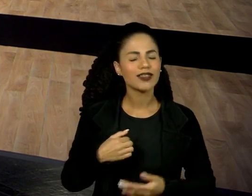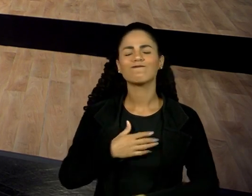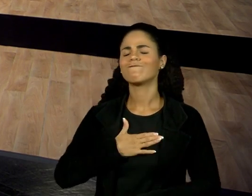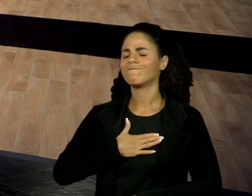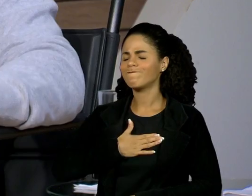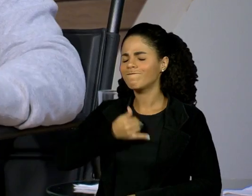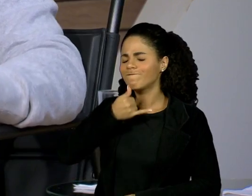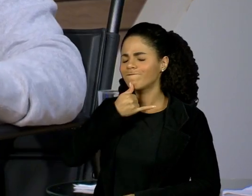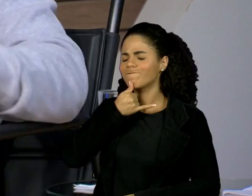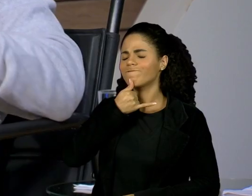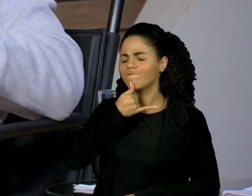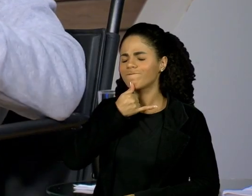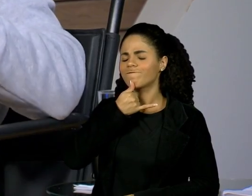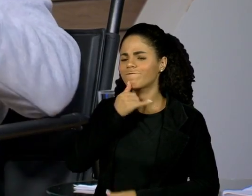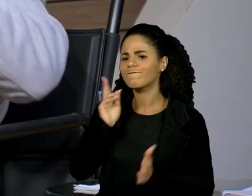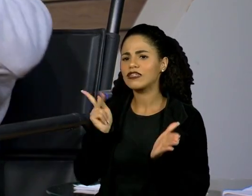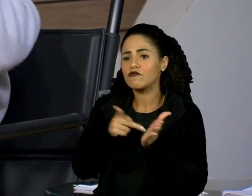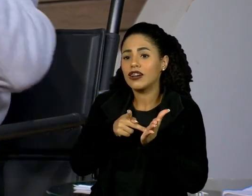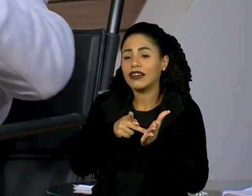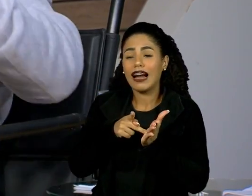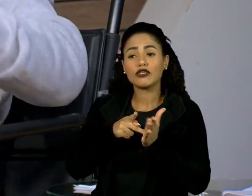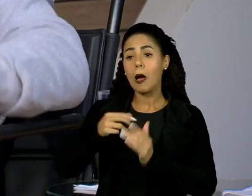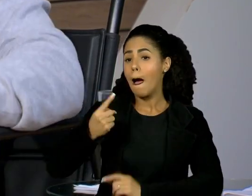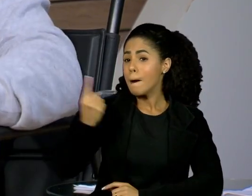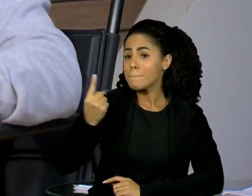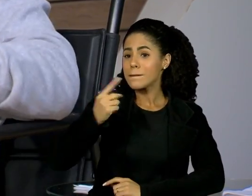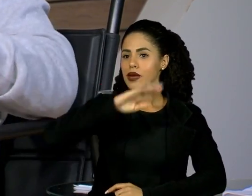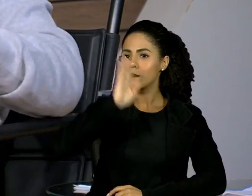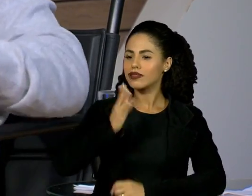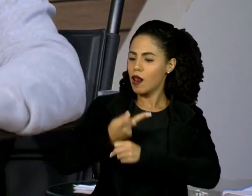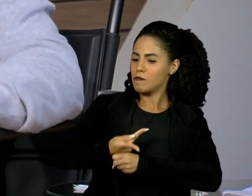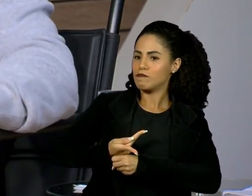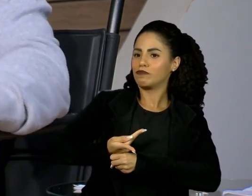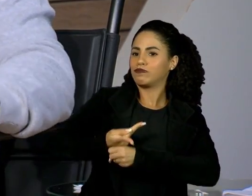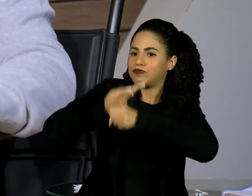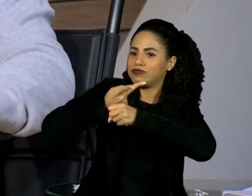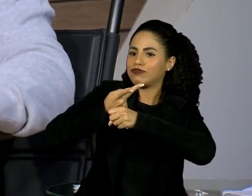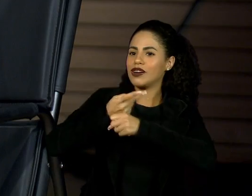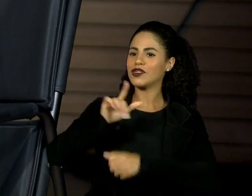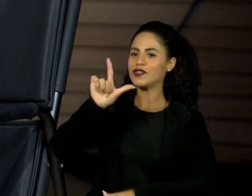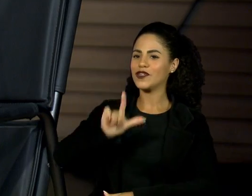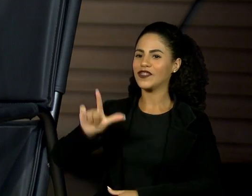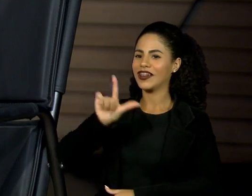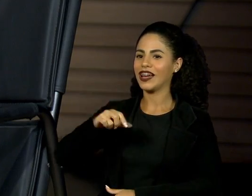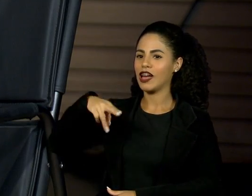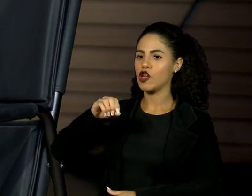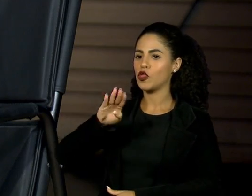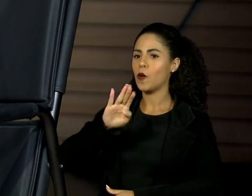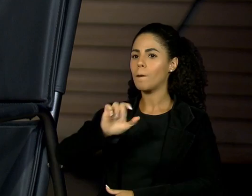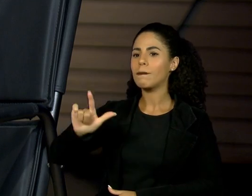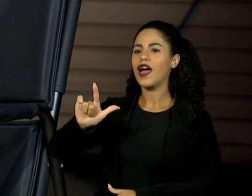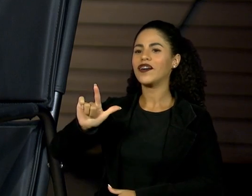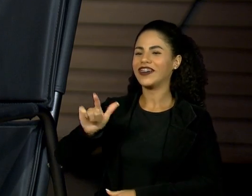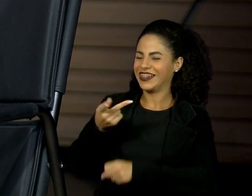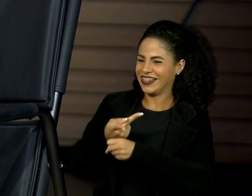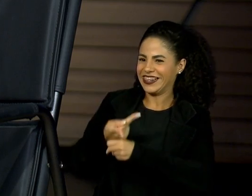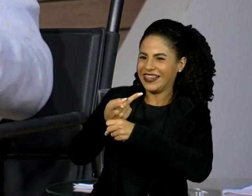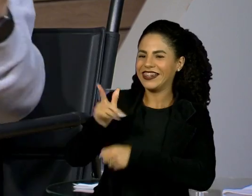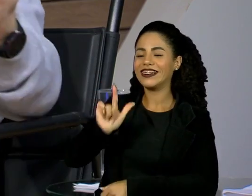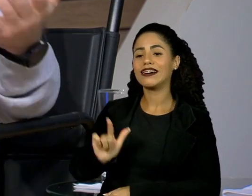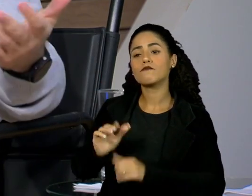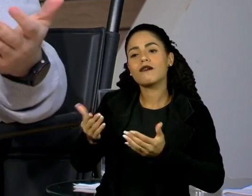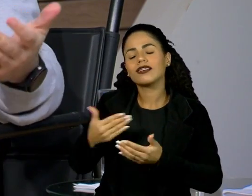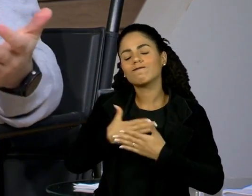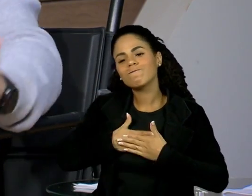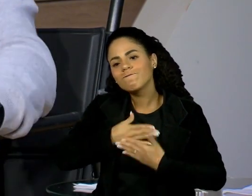assim tremenda. Tinha uma torcida que talvez ela seria a primeira brasileira a vencer o Nobel de Literatura, né? Os brasileiros pensavam muito nisso. Infelizmente,